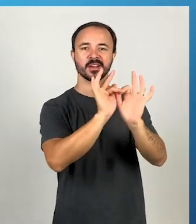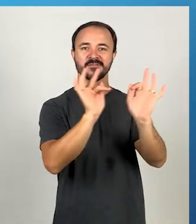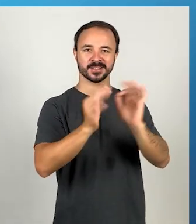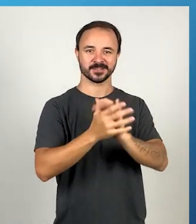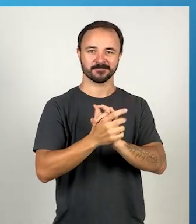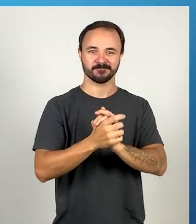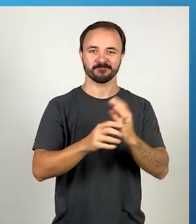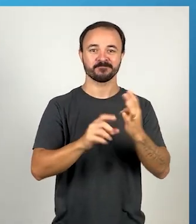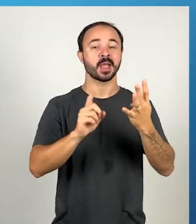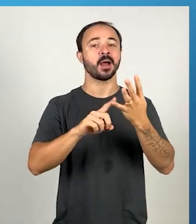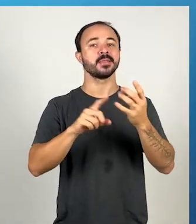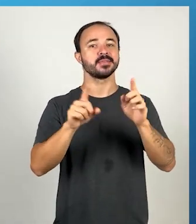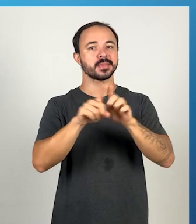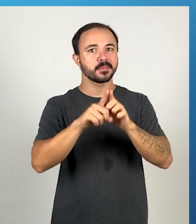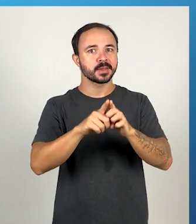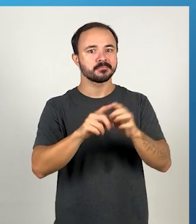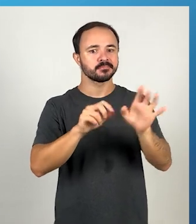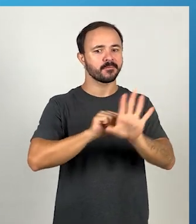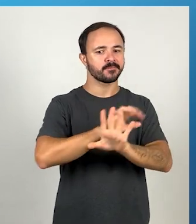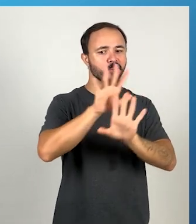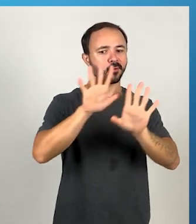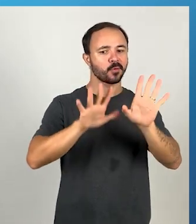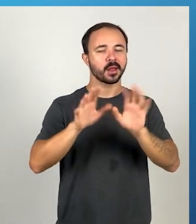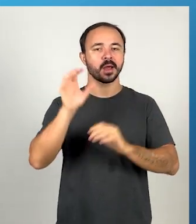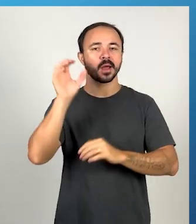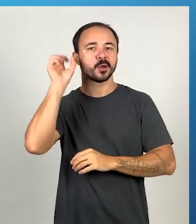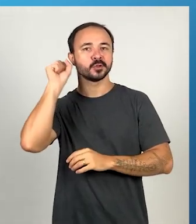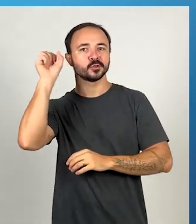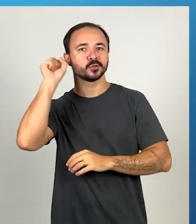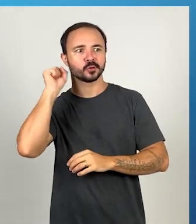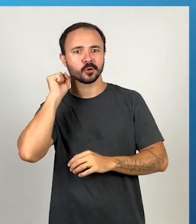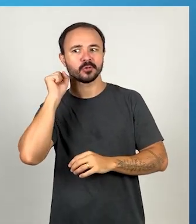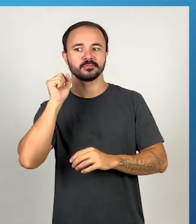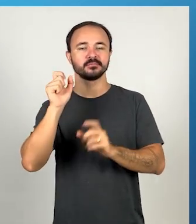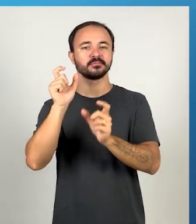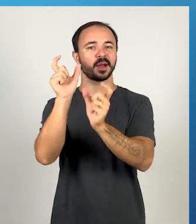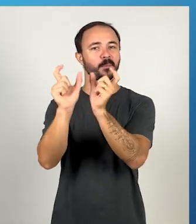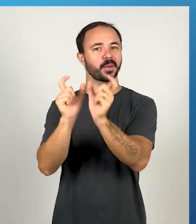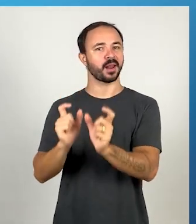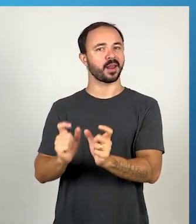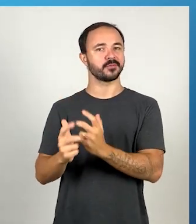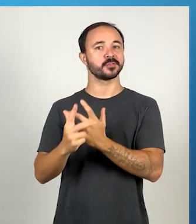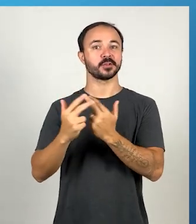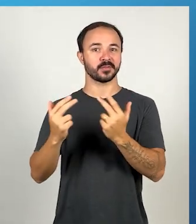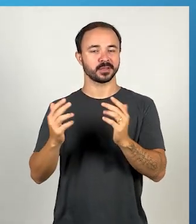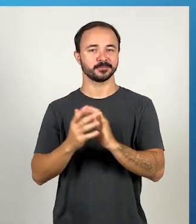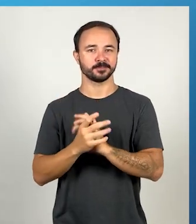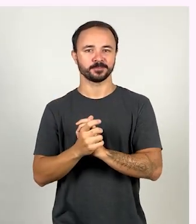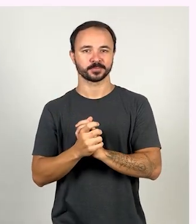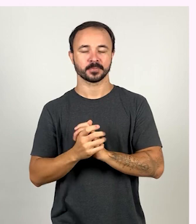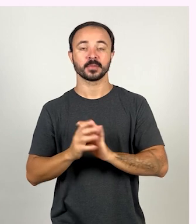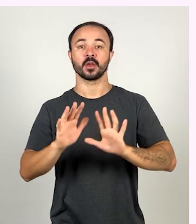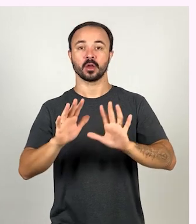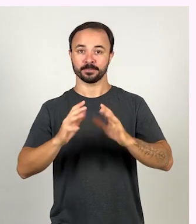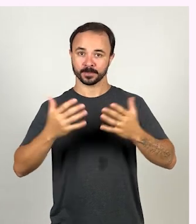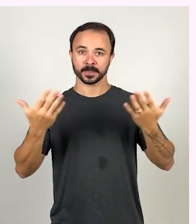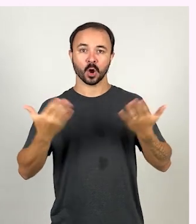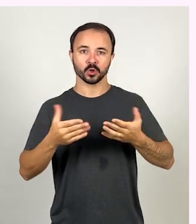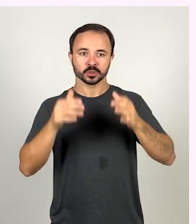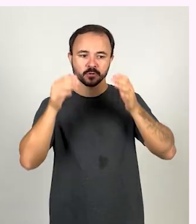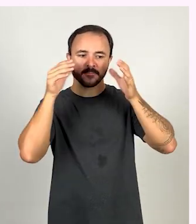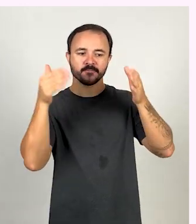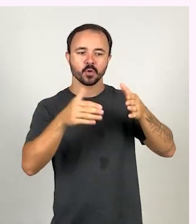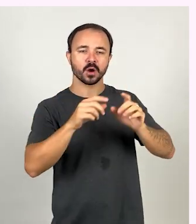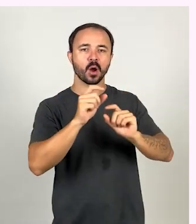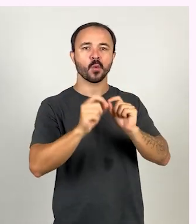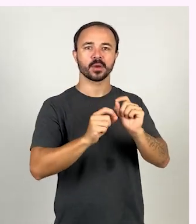de som ou harmonia, que estão associadas à sonoridade das palavras. Nesse nosso estudo de hoje se